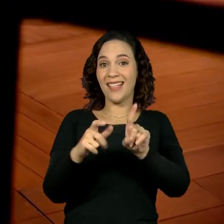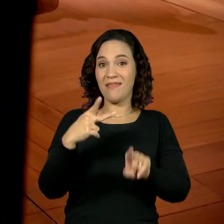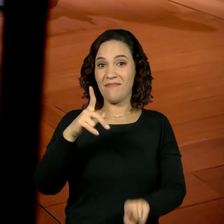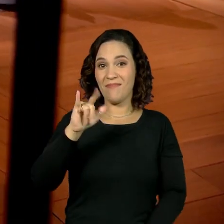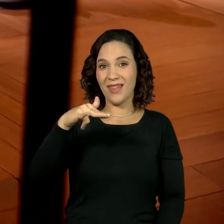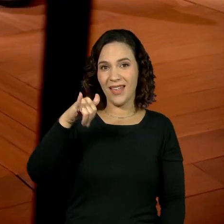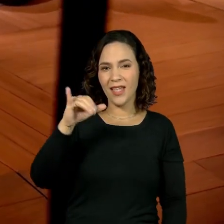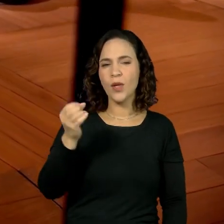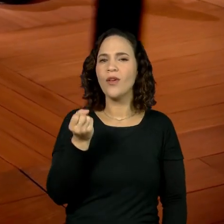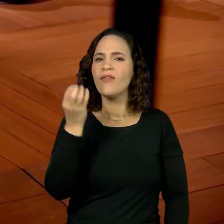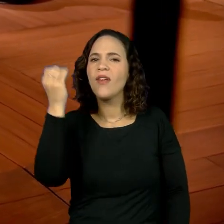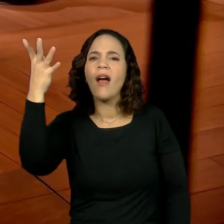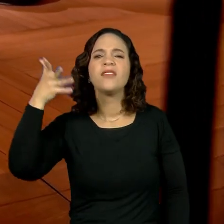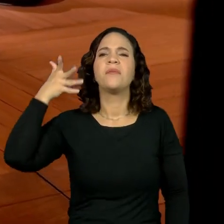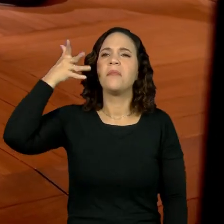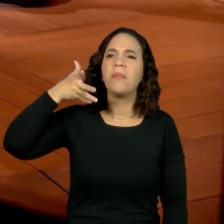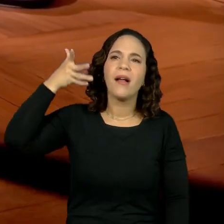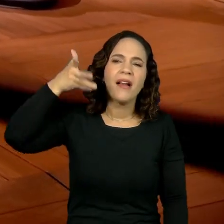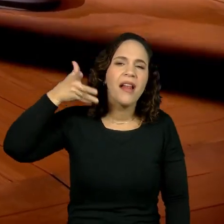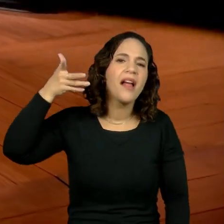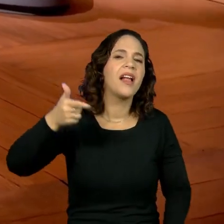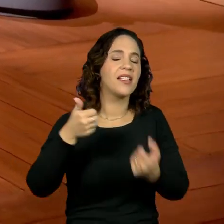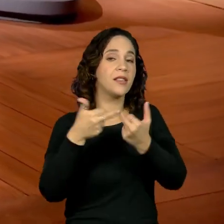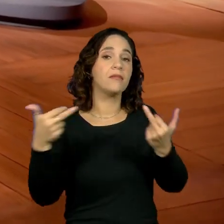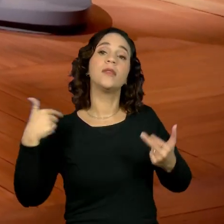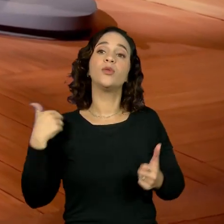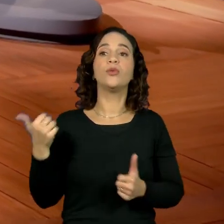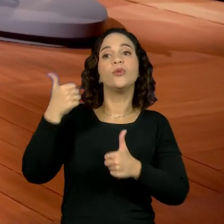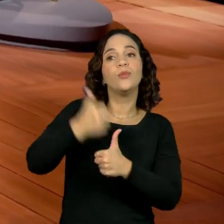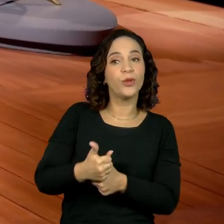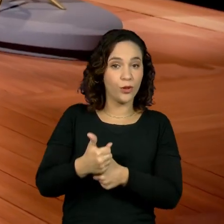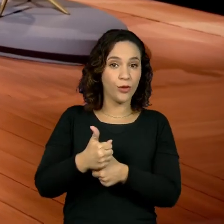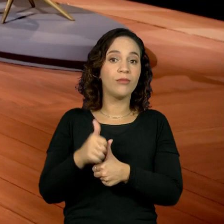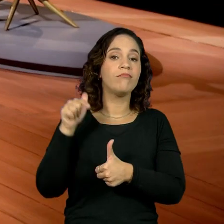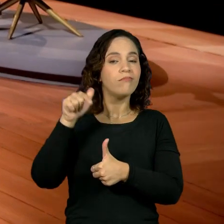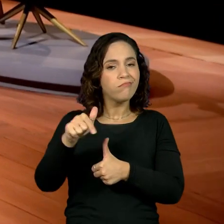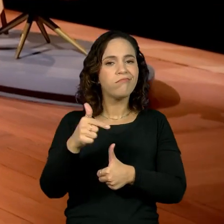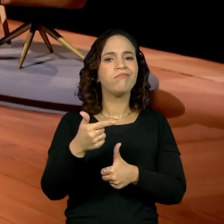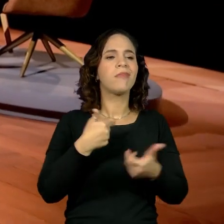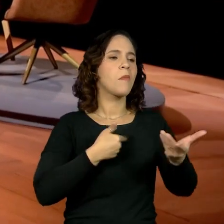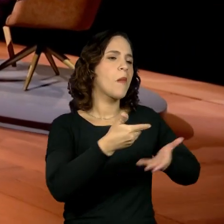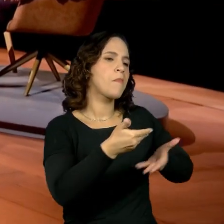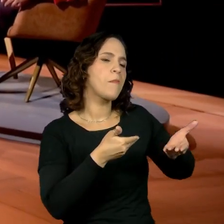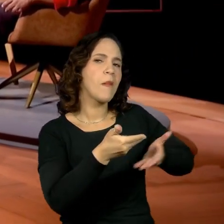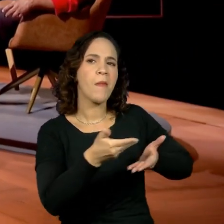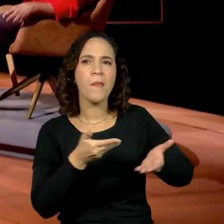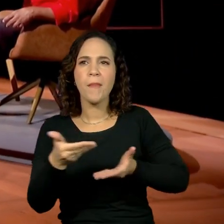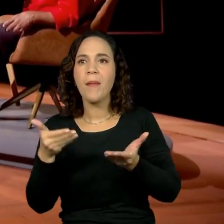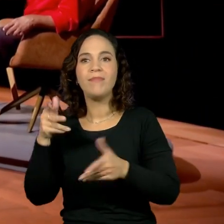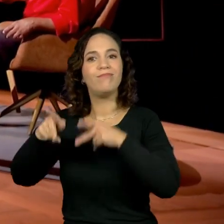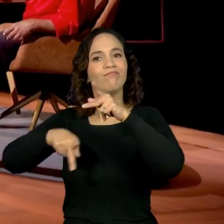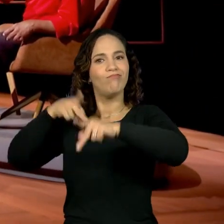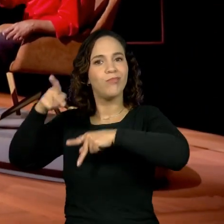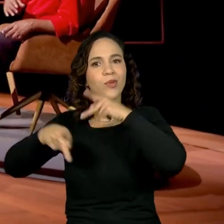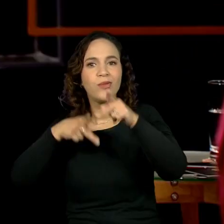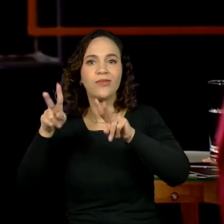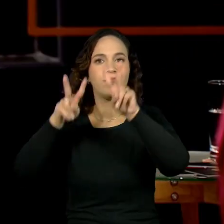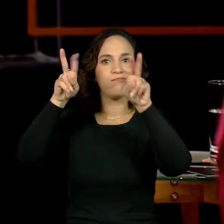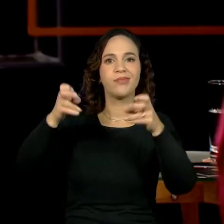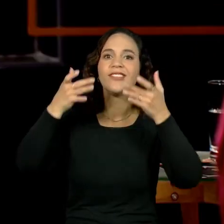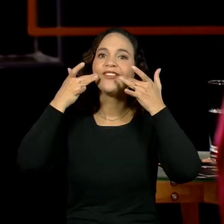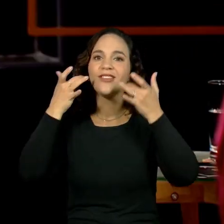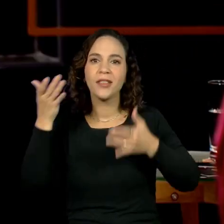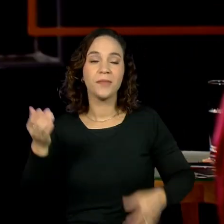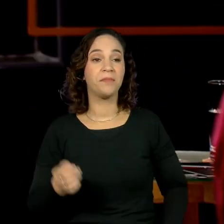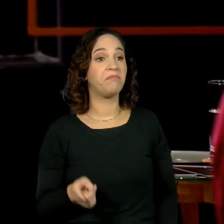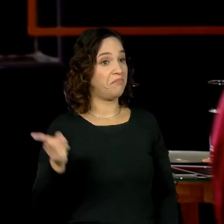tinha palestras, viajava, eu substituía na conversa, no diálogo com o povo sobre a peça. O